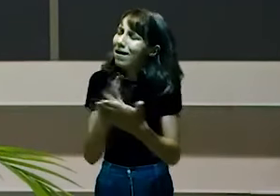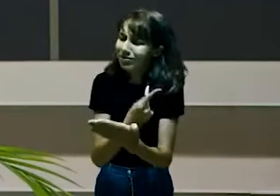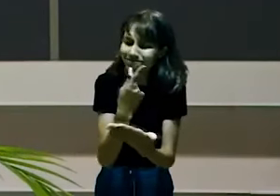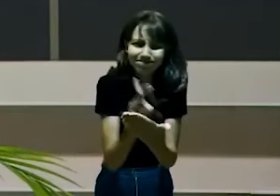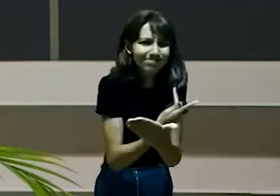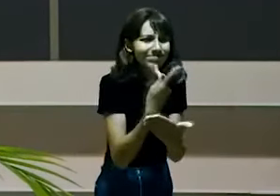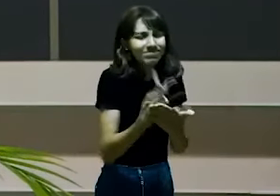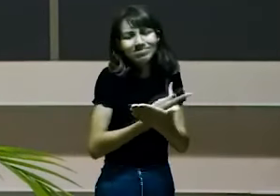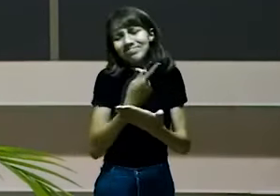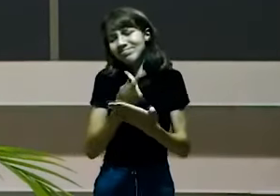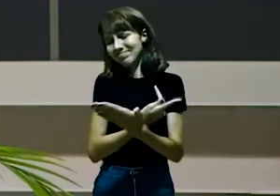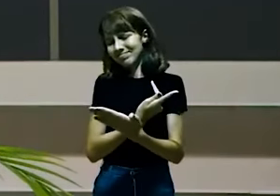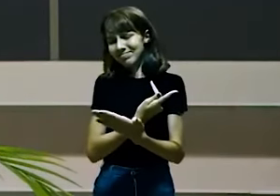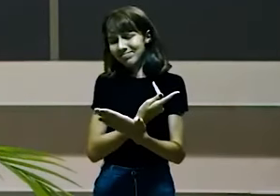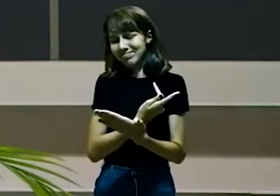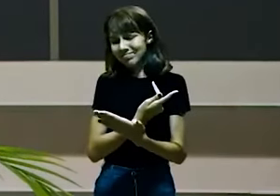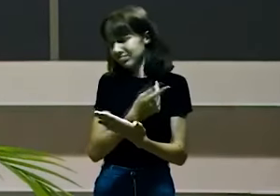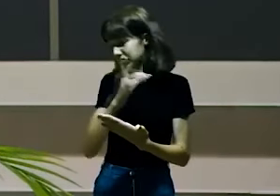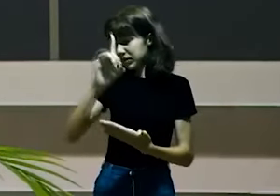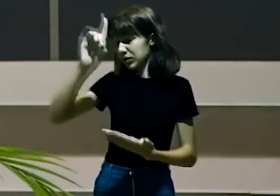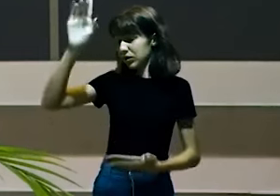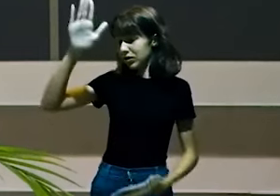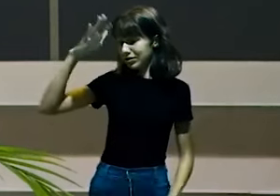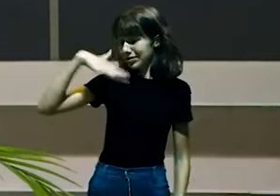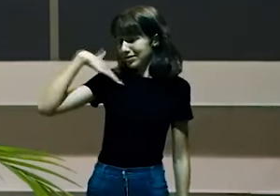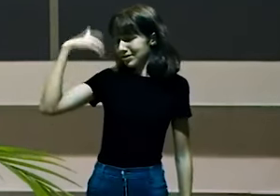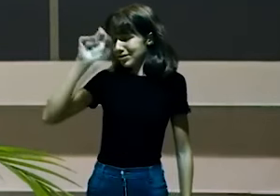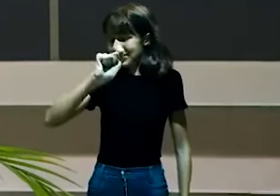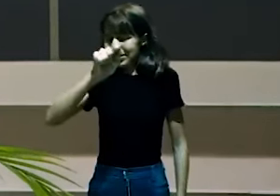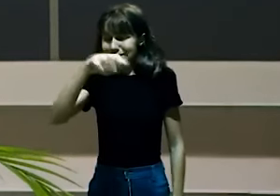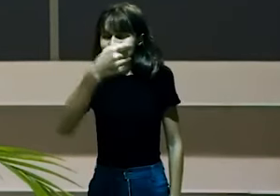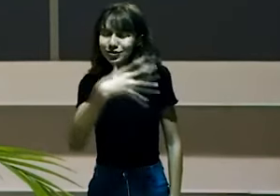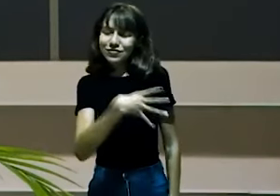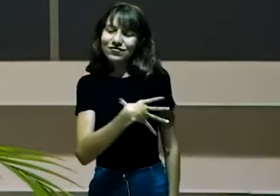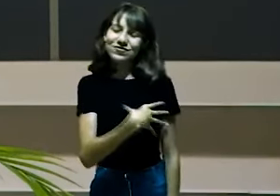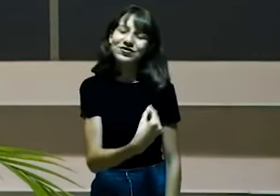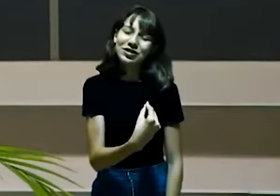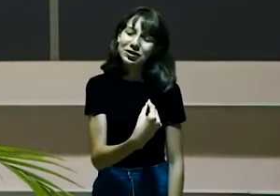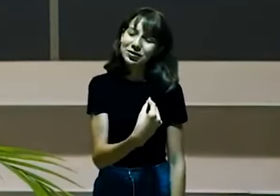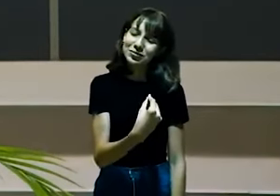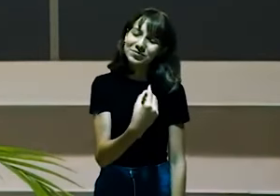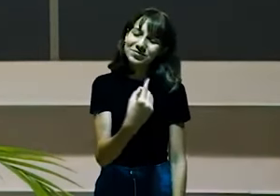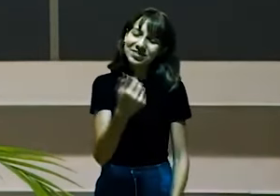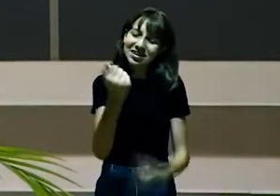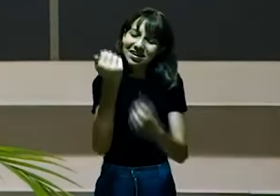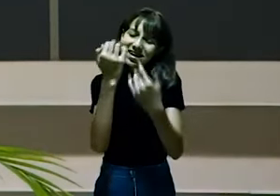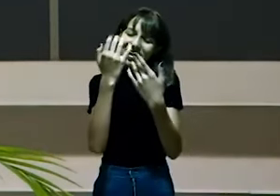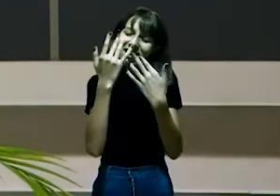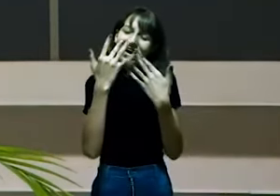falhas senhor Quando o senhor nos chama de filho pai há tanta graça dentro dessa